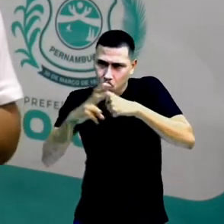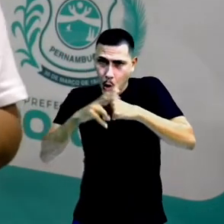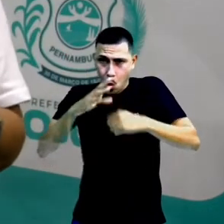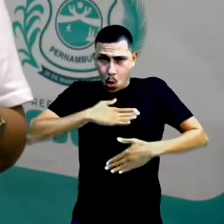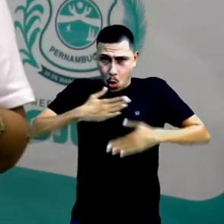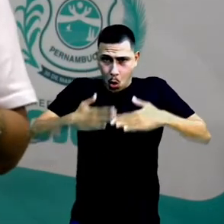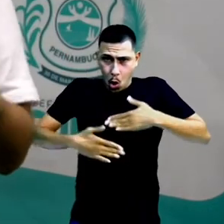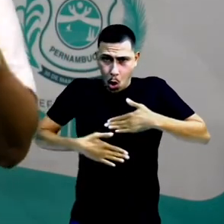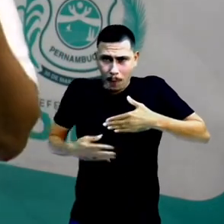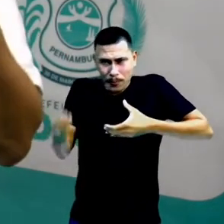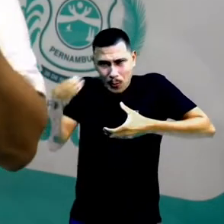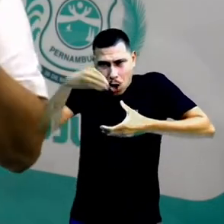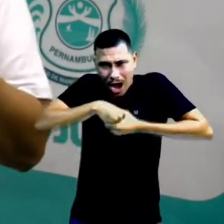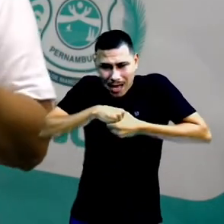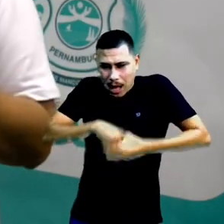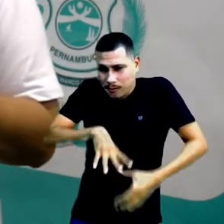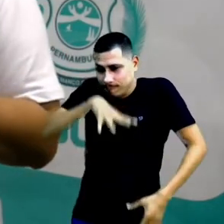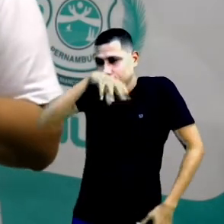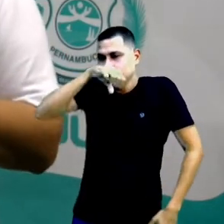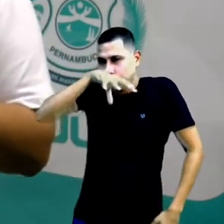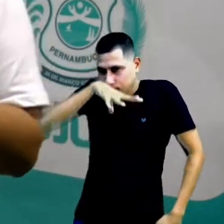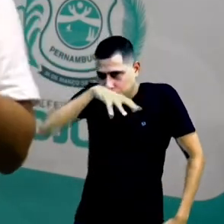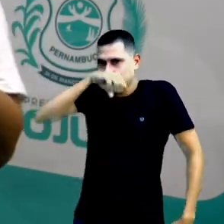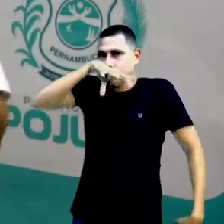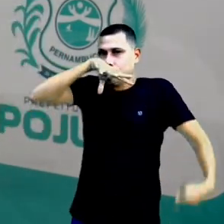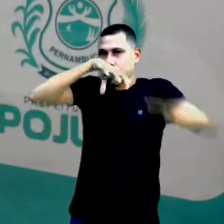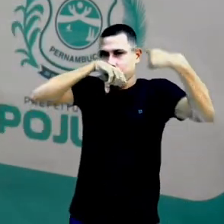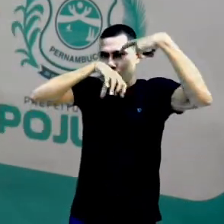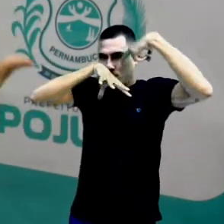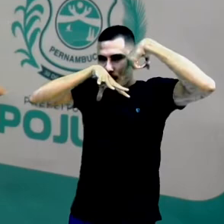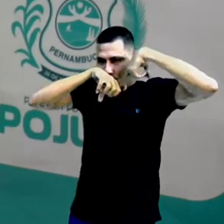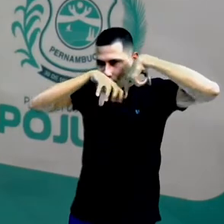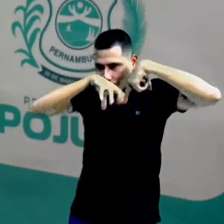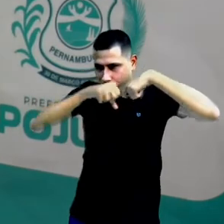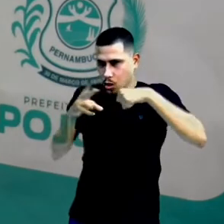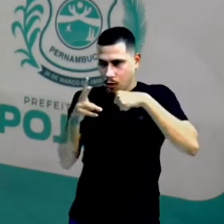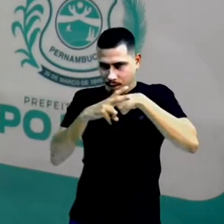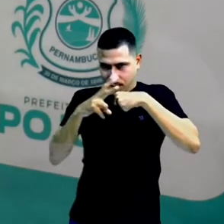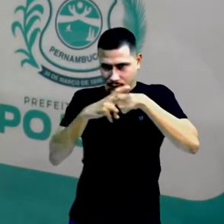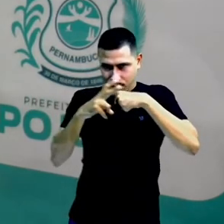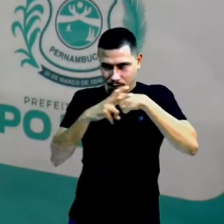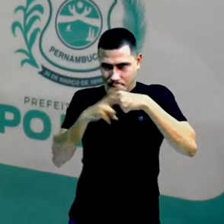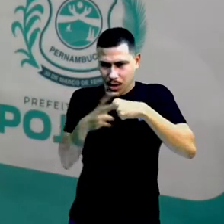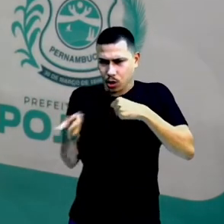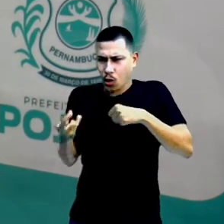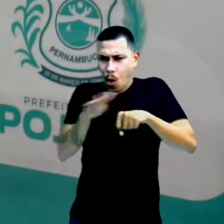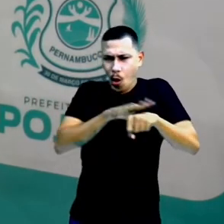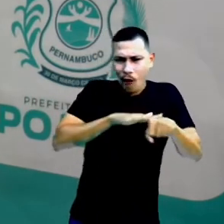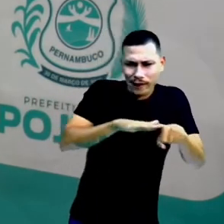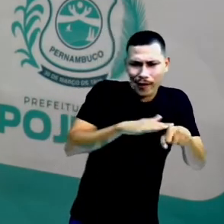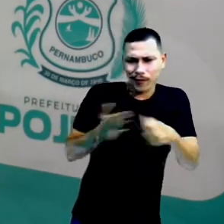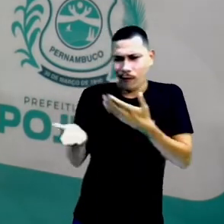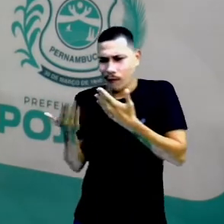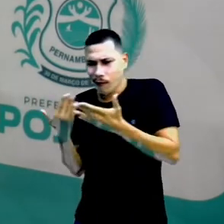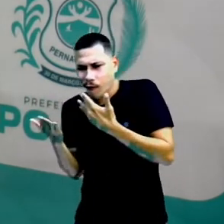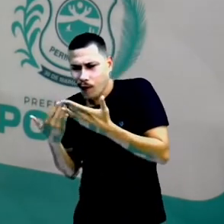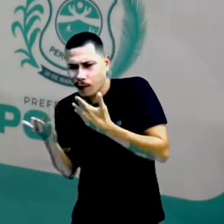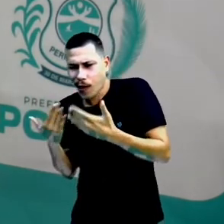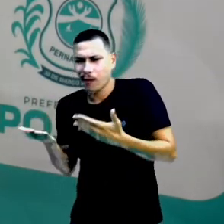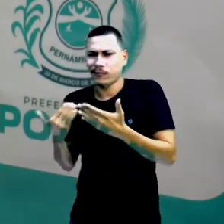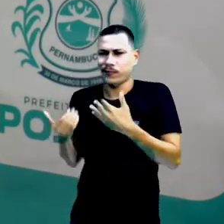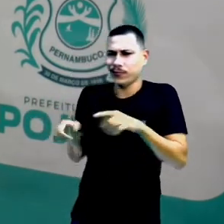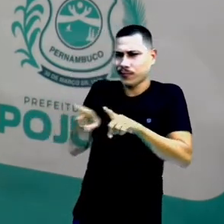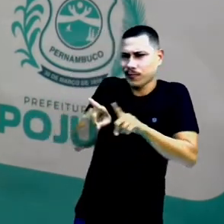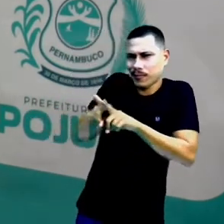entra muitas vezes pelas vias respiratórias né que nós temos contato né e conversa muita gente também pela criação